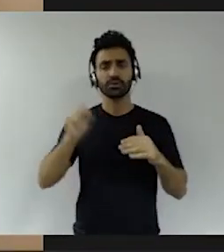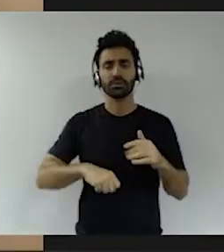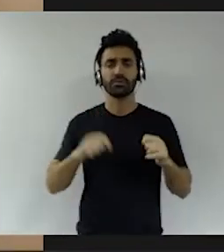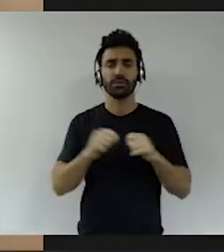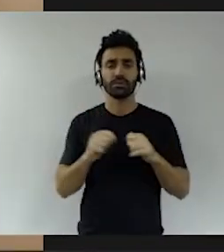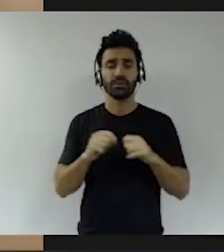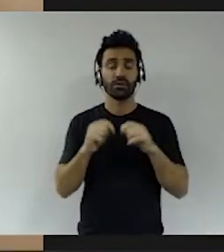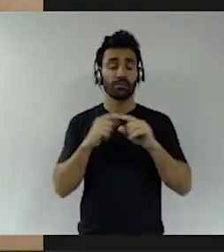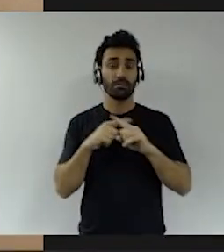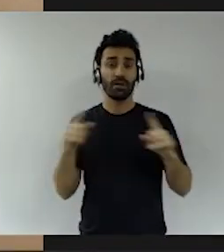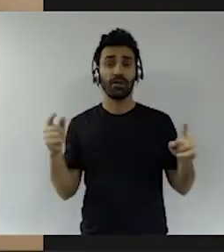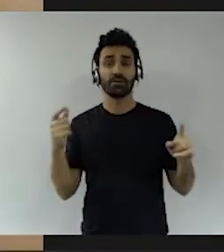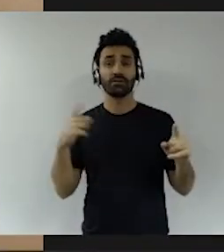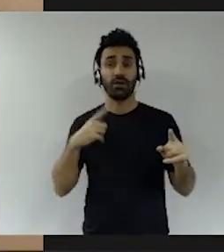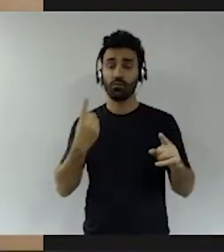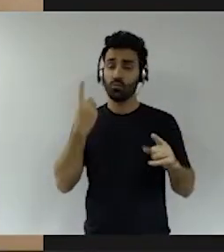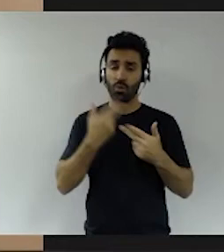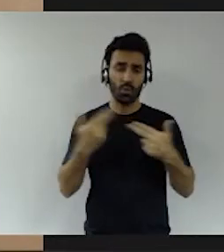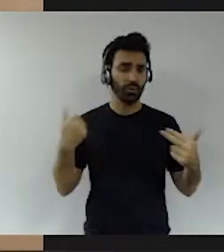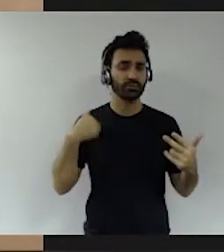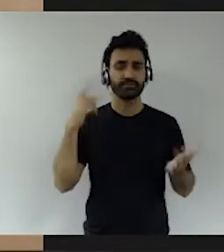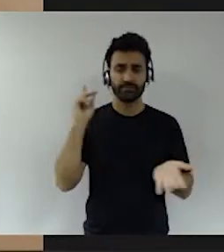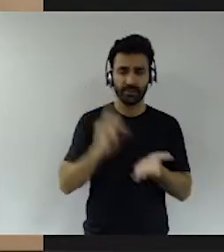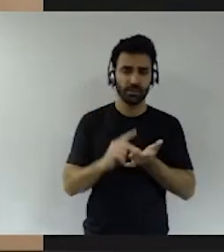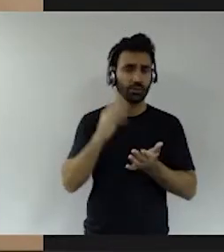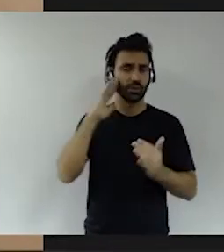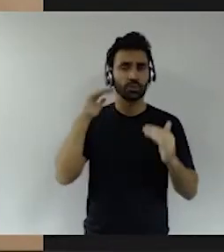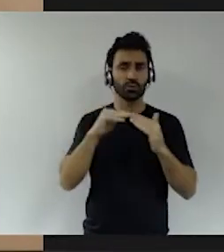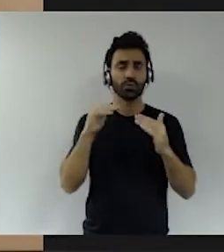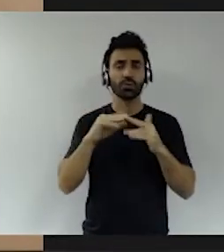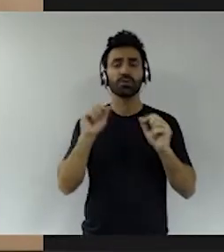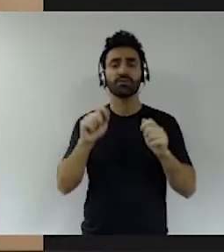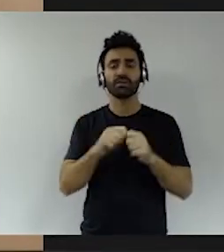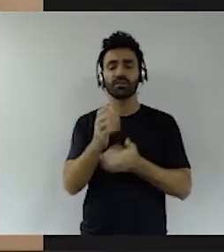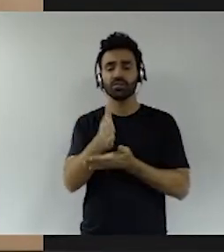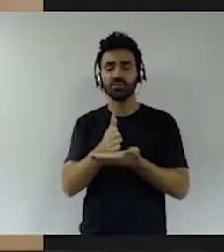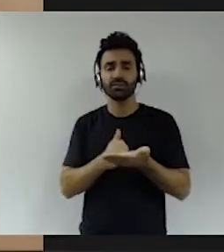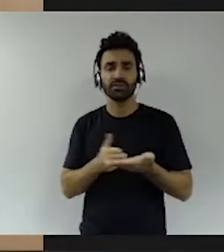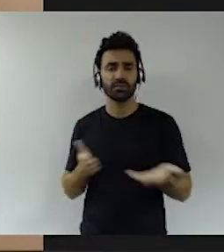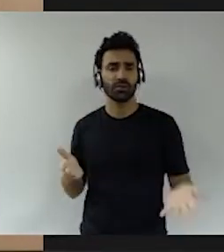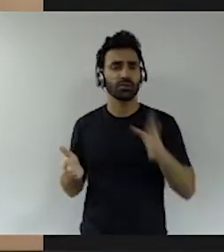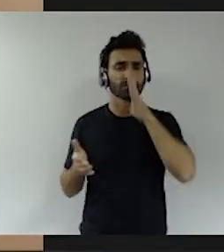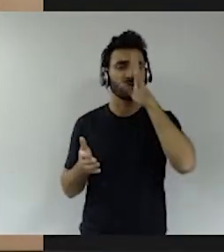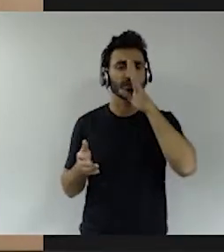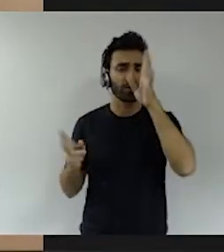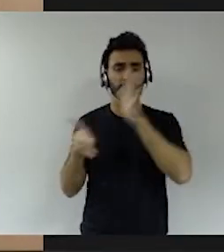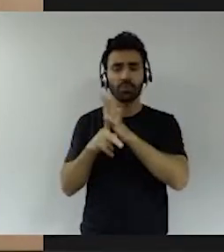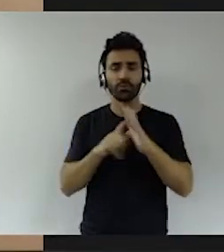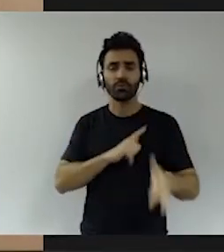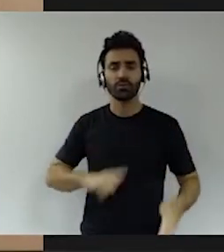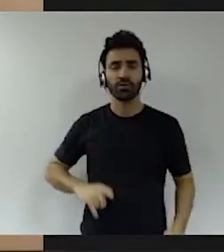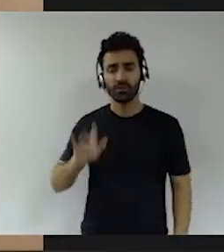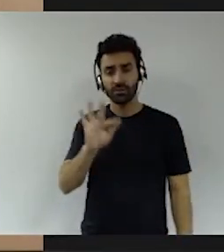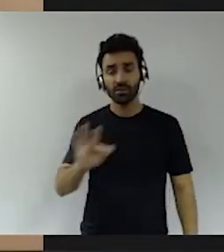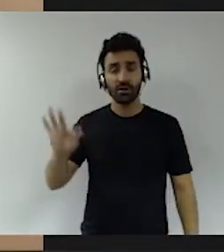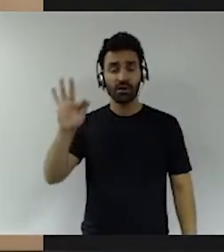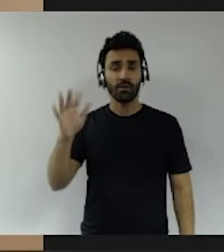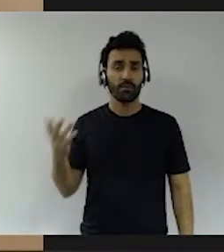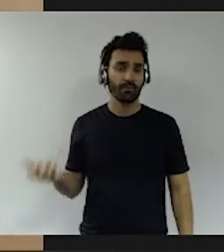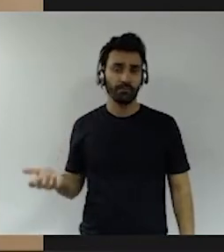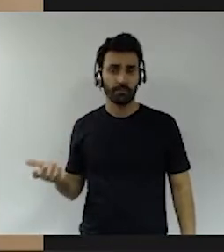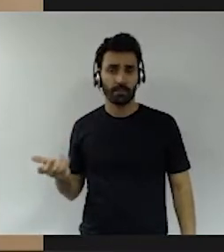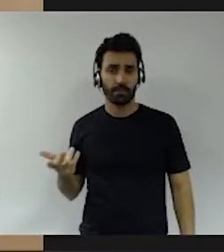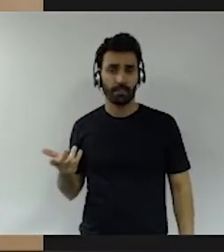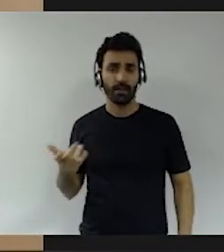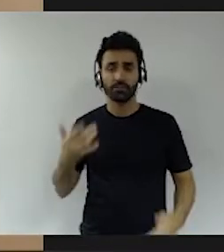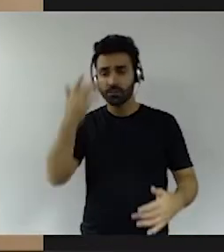com, e aí o senhor tem razão, com esse fatiamento exagerado e tímido do governo federal, que acaba não dizendo o que quer,